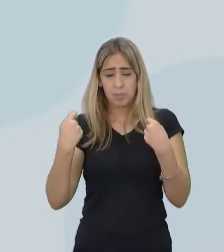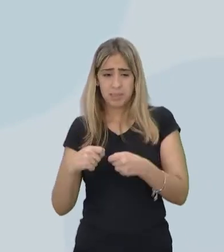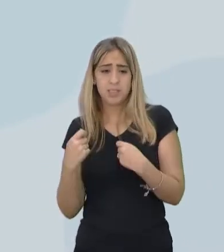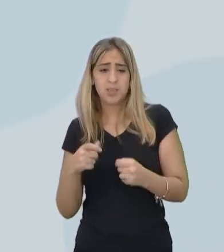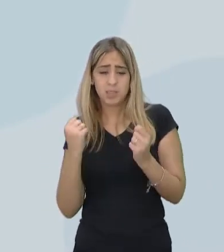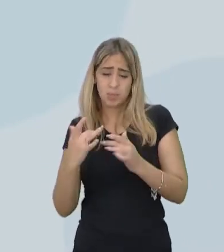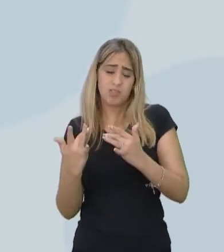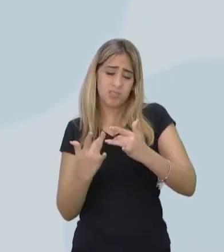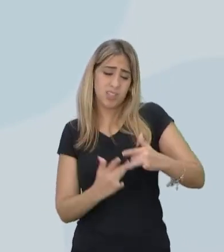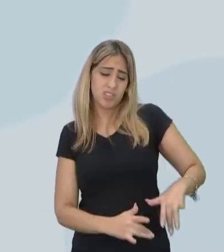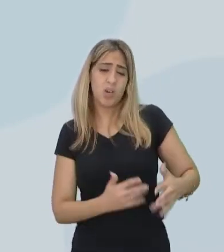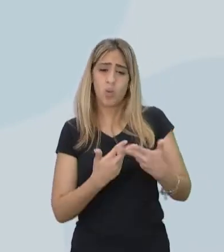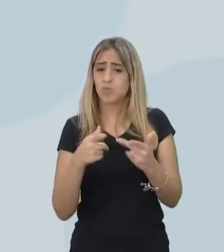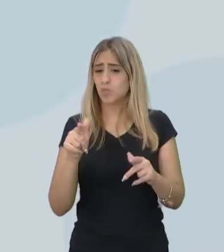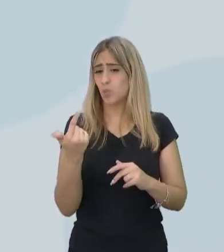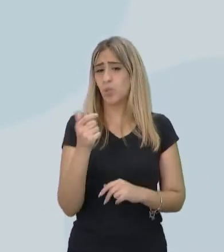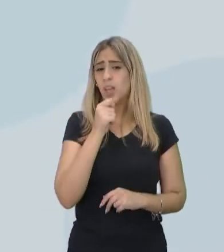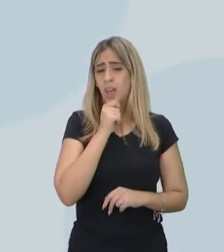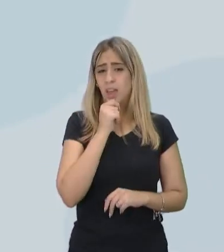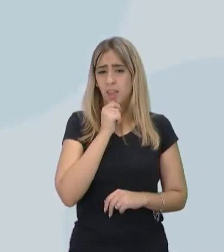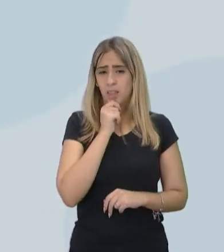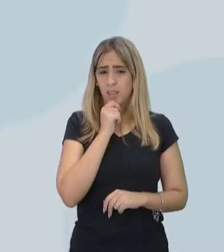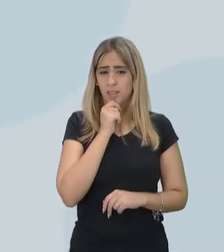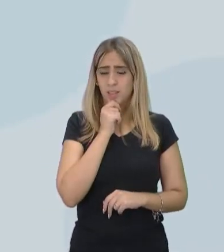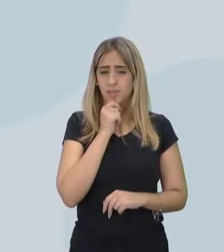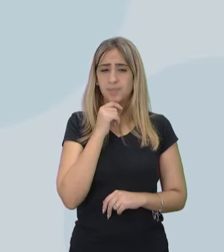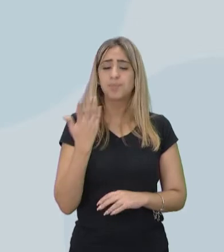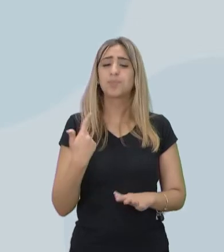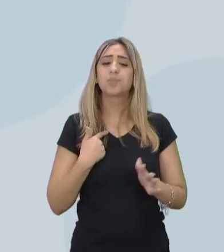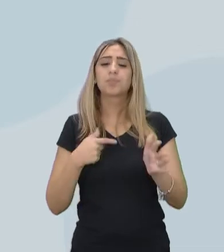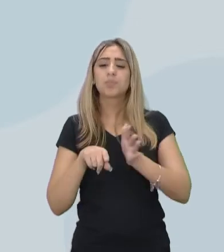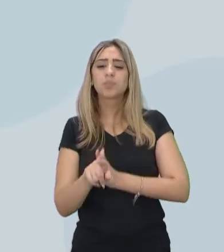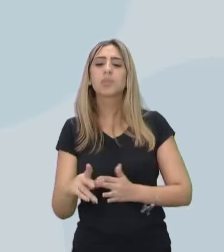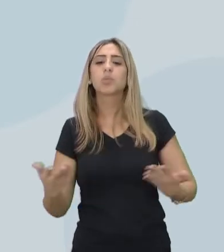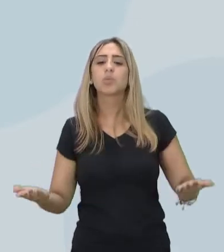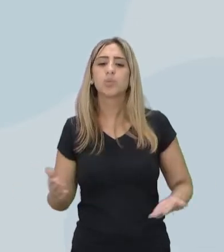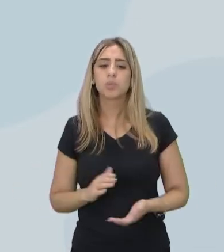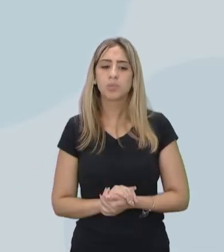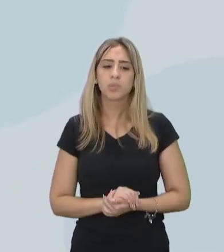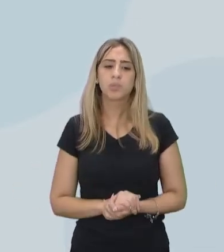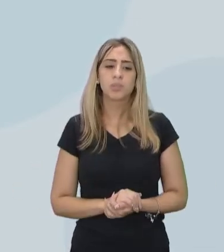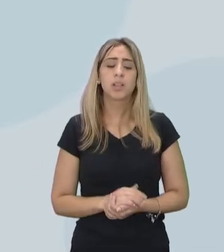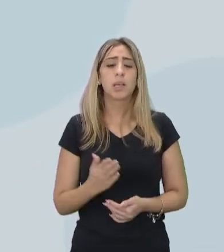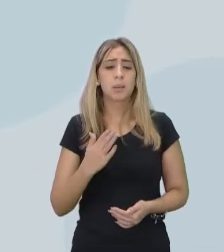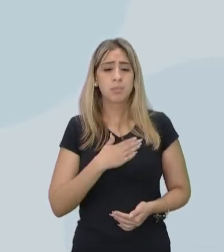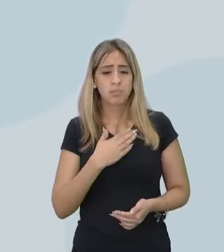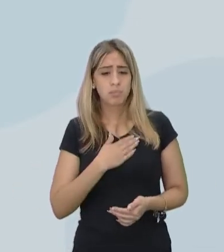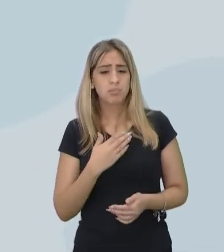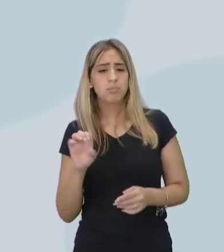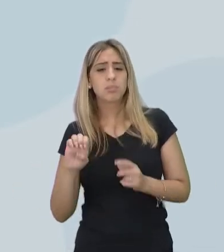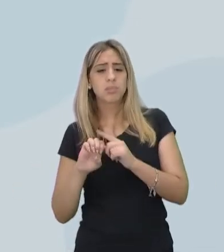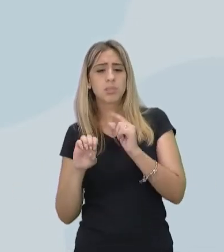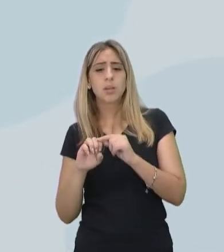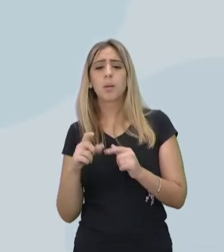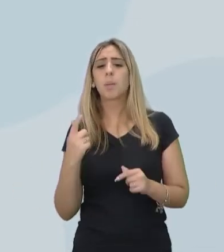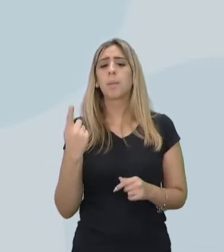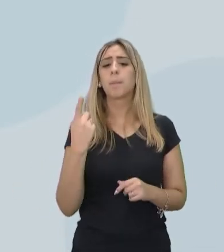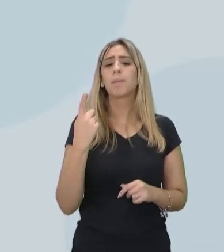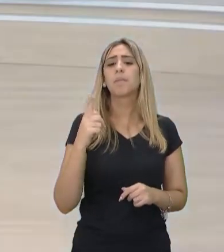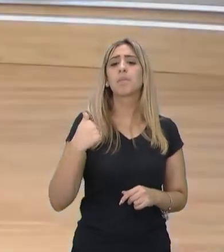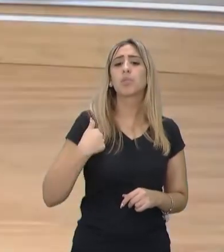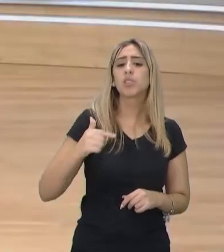pode identificar coisas que você não tem ainda. E aí eu te pergunto, Mara, Oi. me considero empreendedor, pois eu